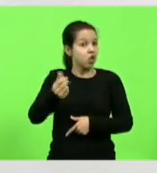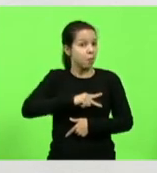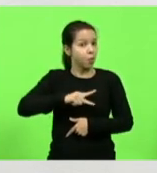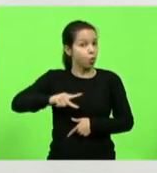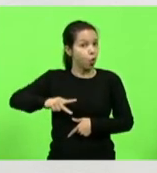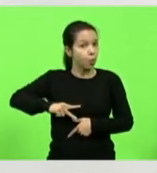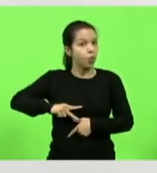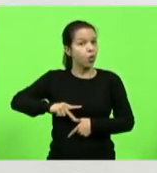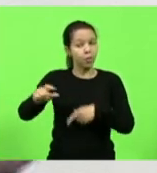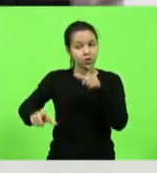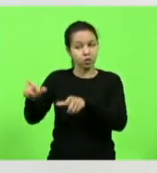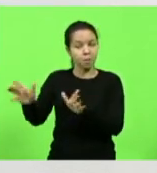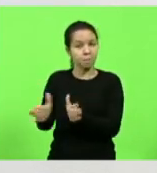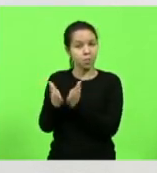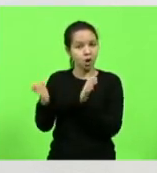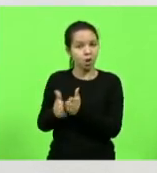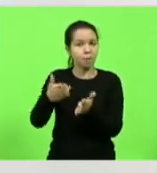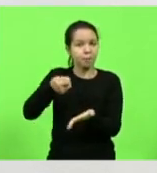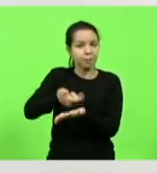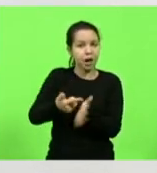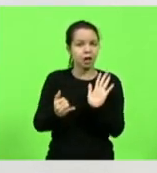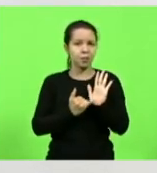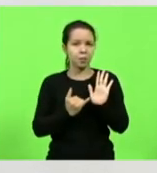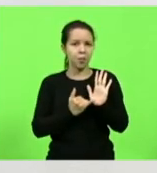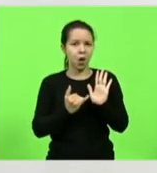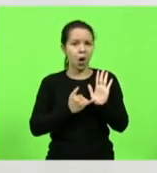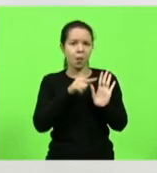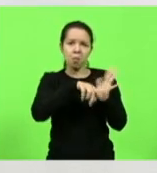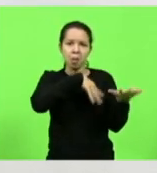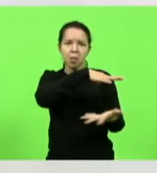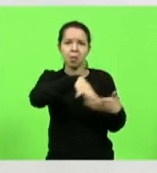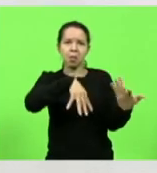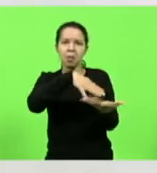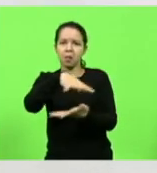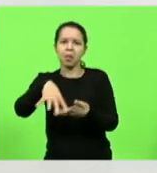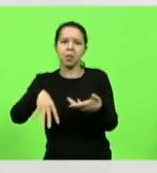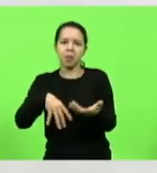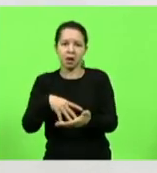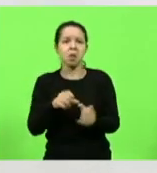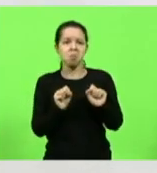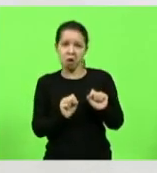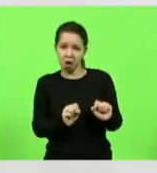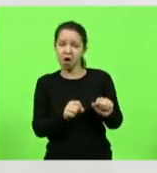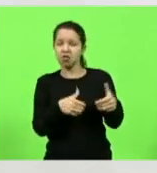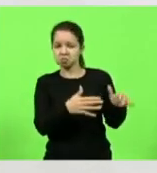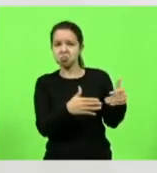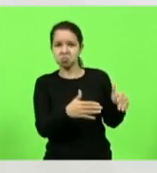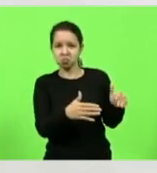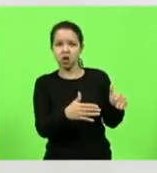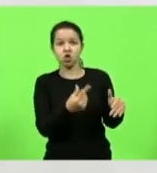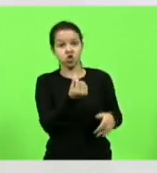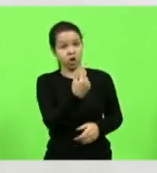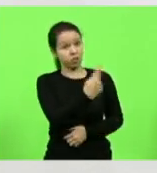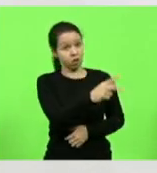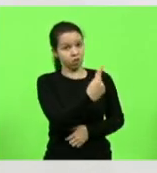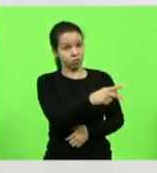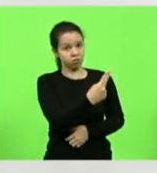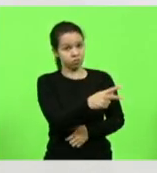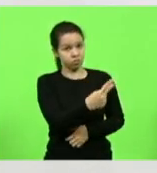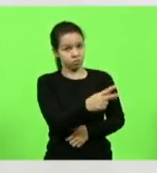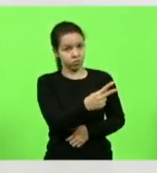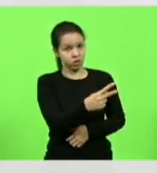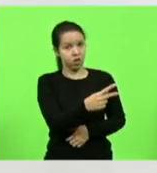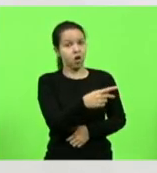paga impostos, para fazer patifaria. Que podem fazer com o seu dinheiro, no